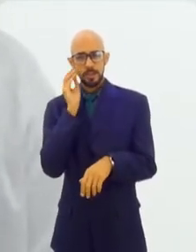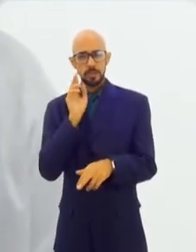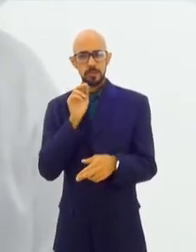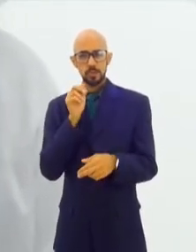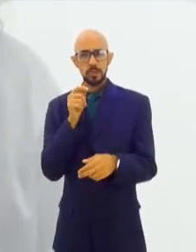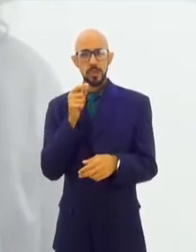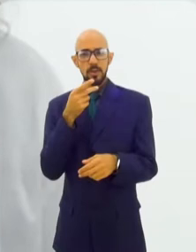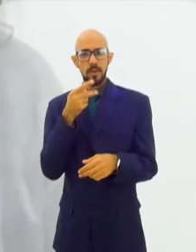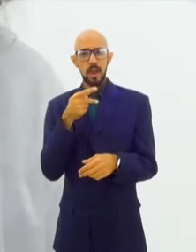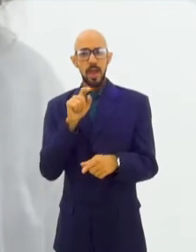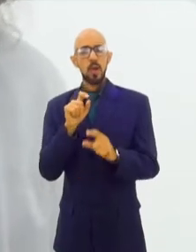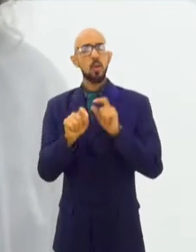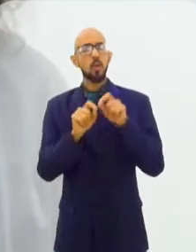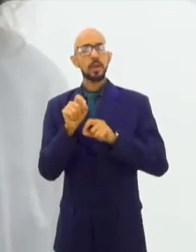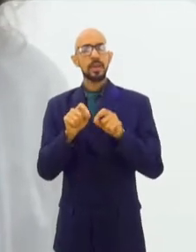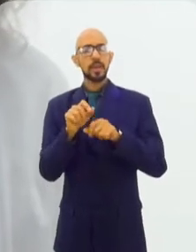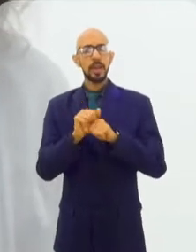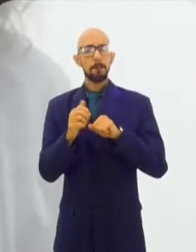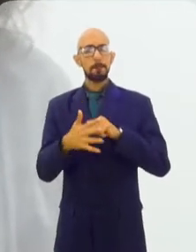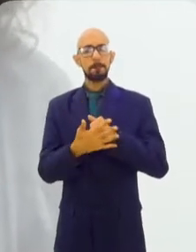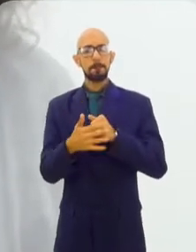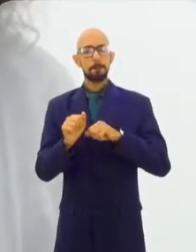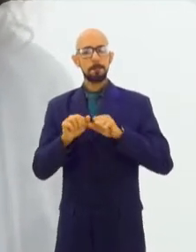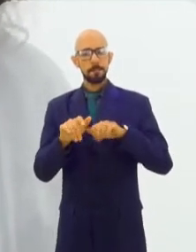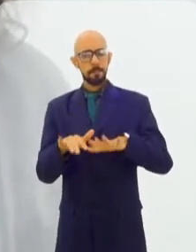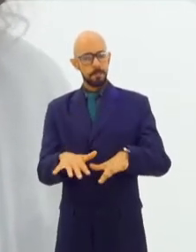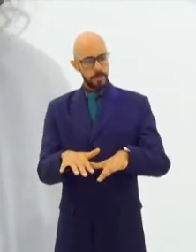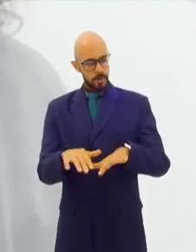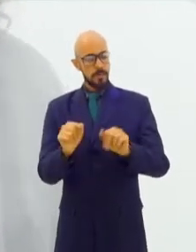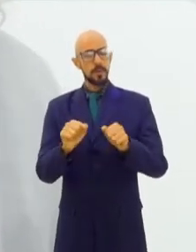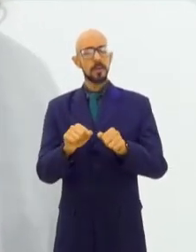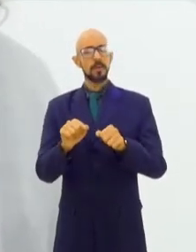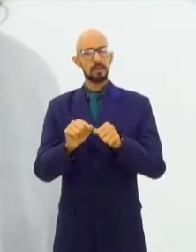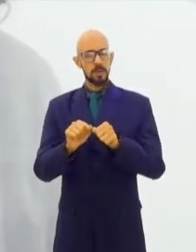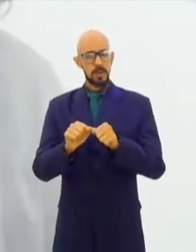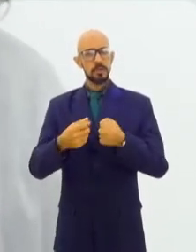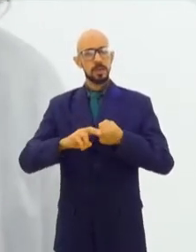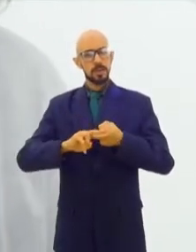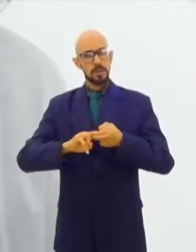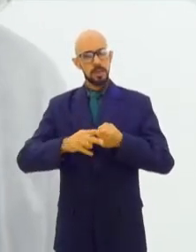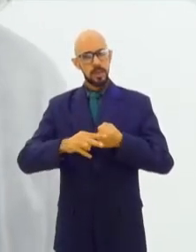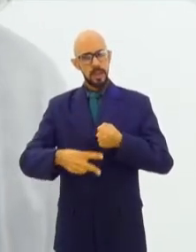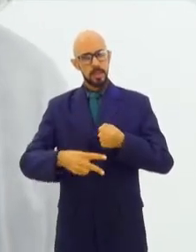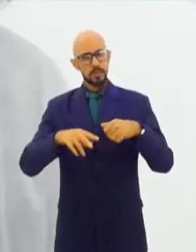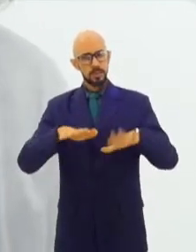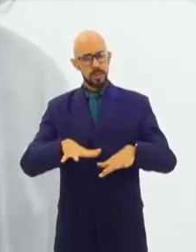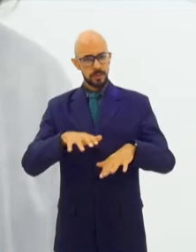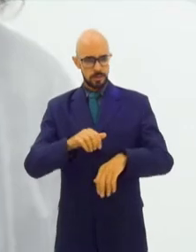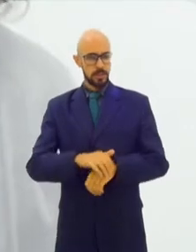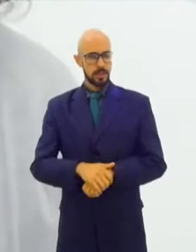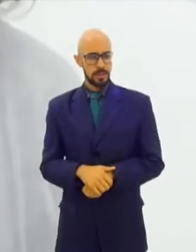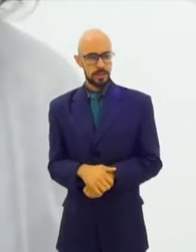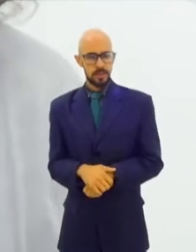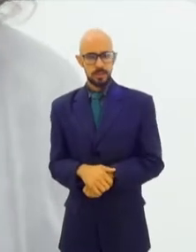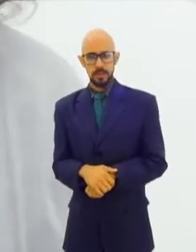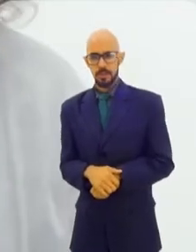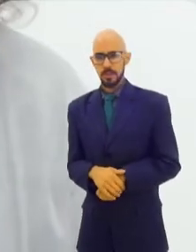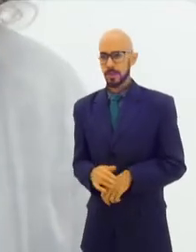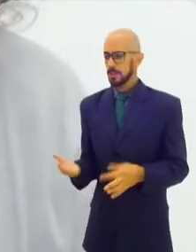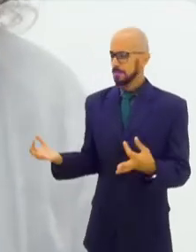dar esse esse ponto né do que quando ele impactou já para que a gente possa ter reações a essa a essa